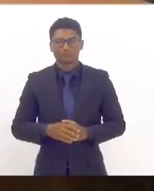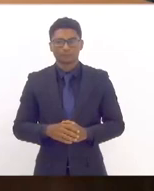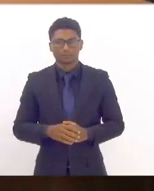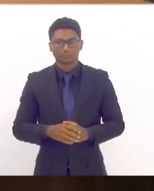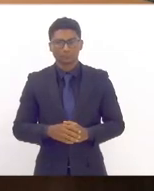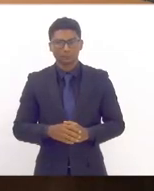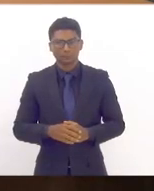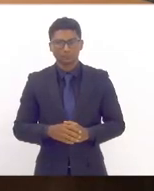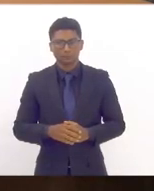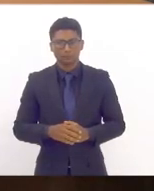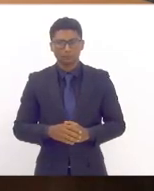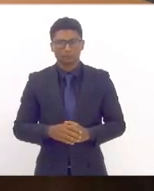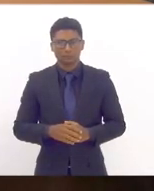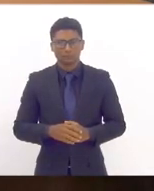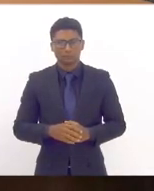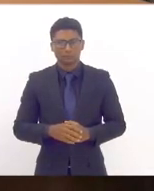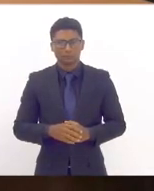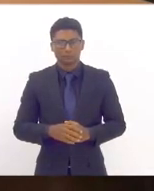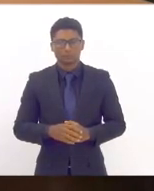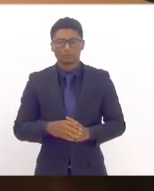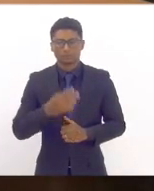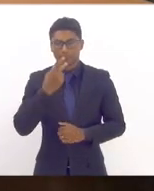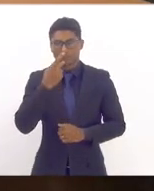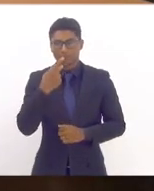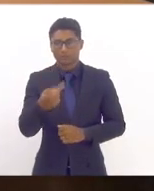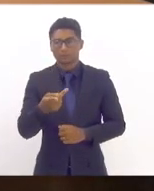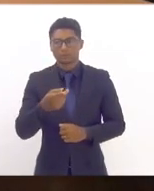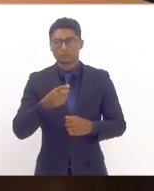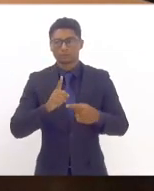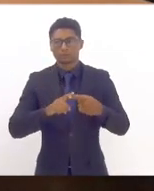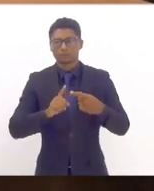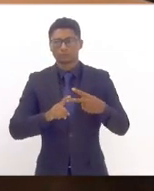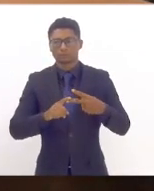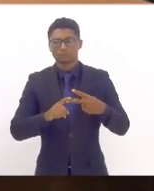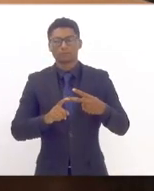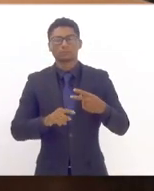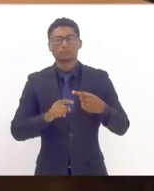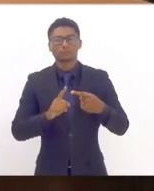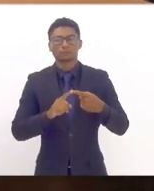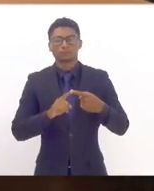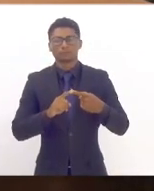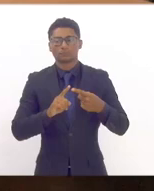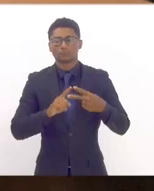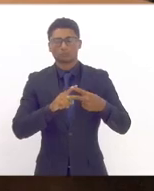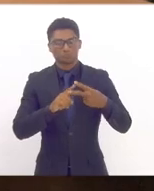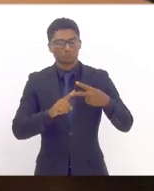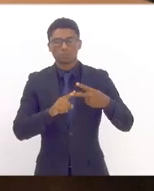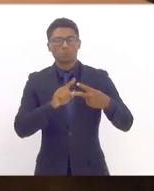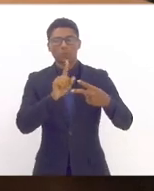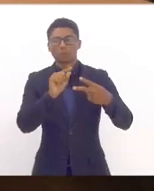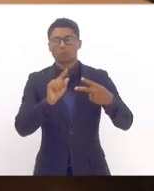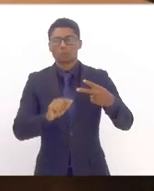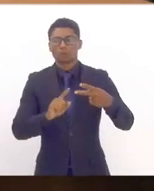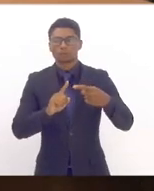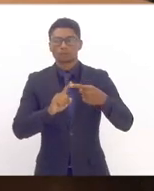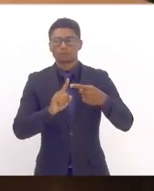Chico Machado queria realçar duas coisas a vossa excelência primeiro